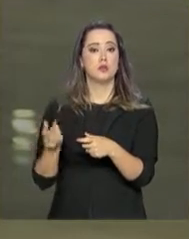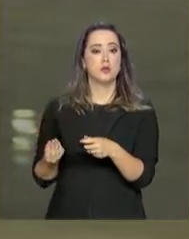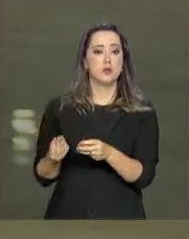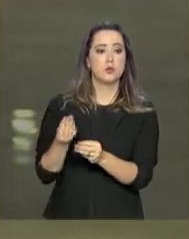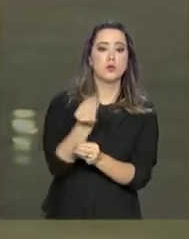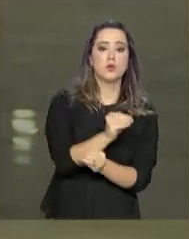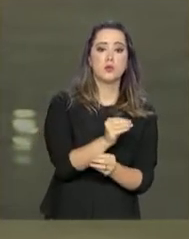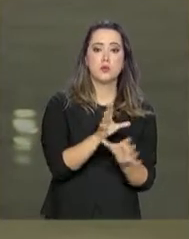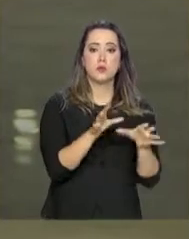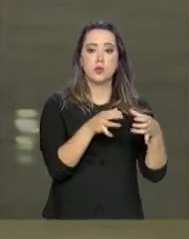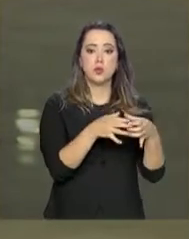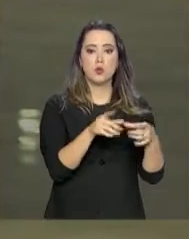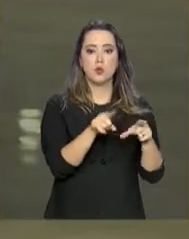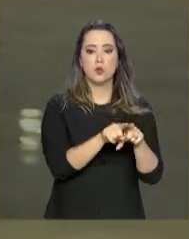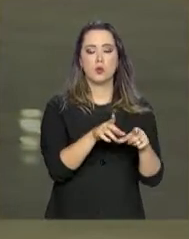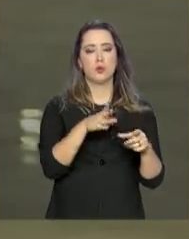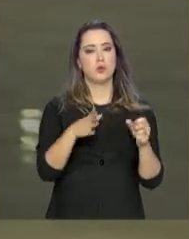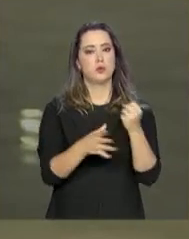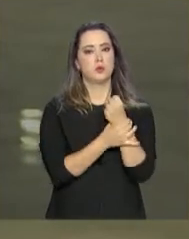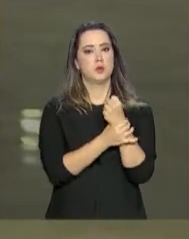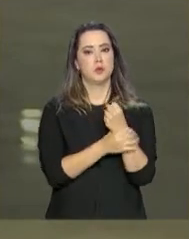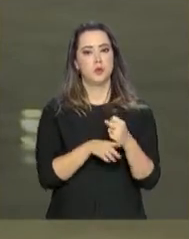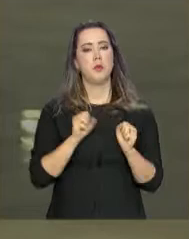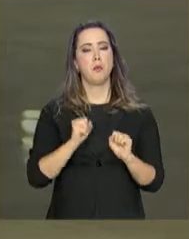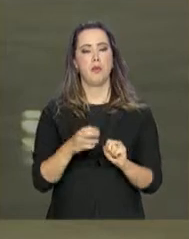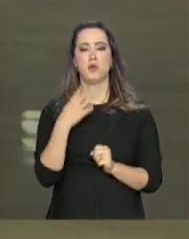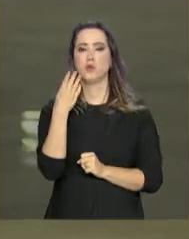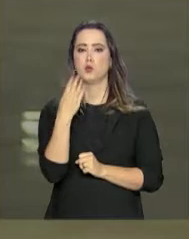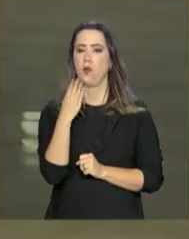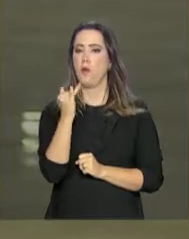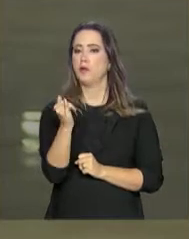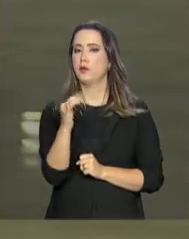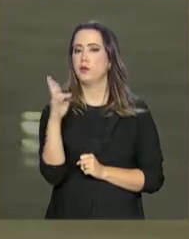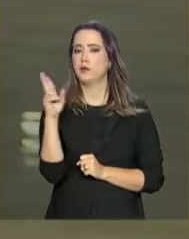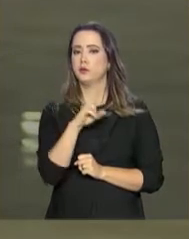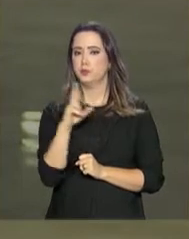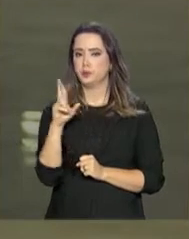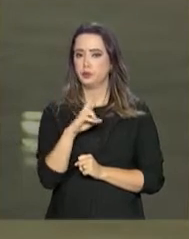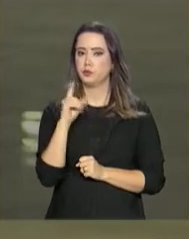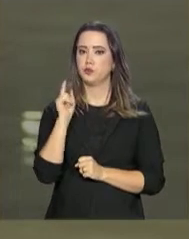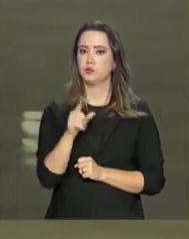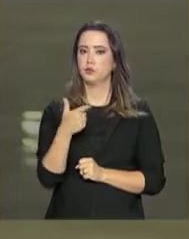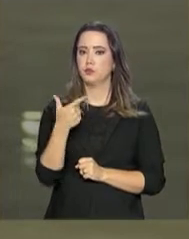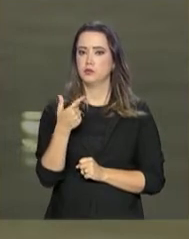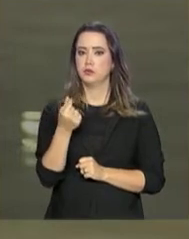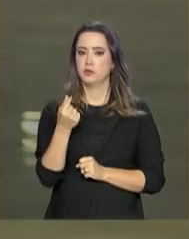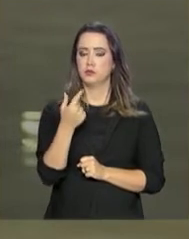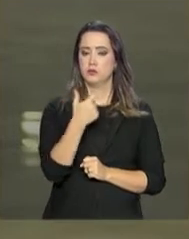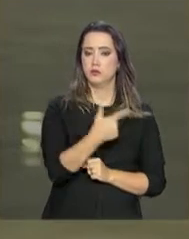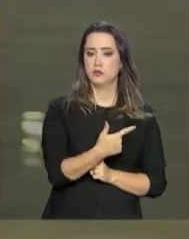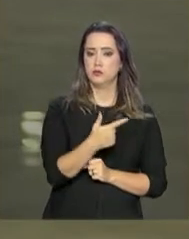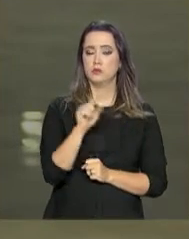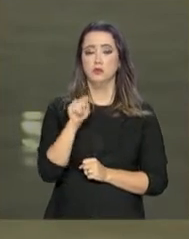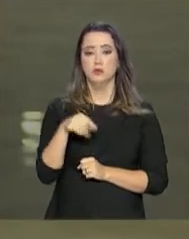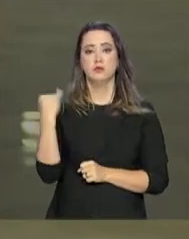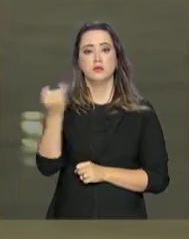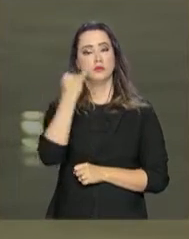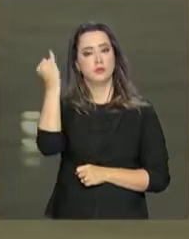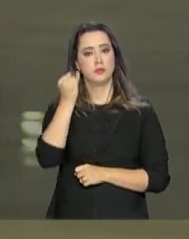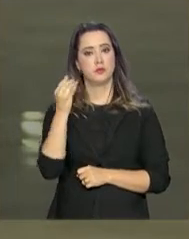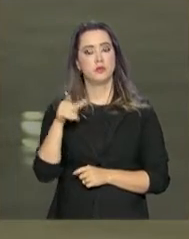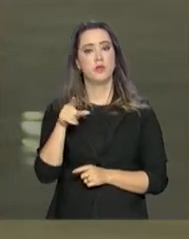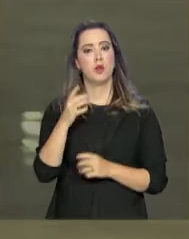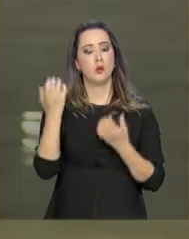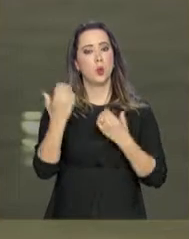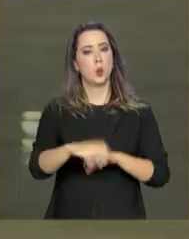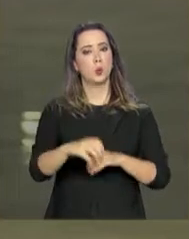pode chegar a 4 bilhões e 300 milhões de reais em 2022 também destacou o lançamento do